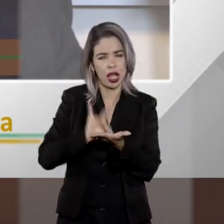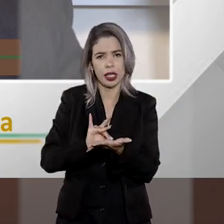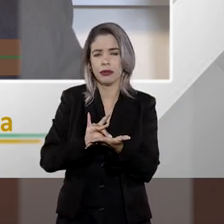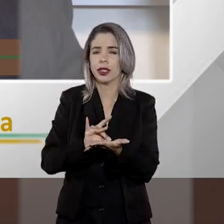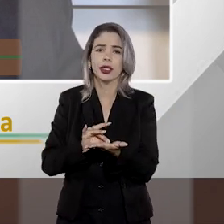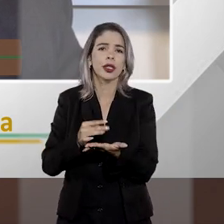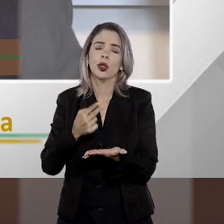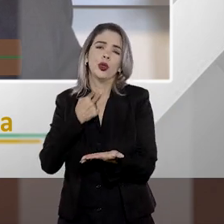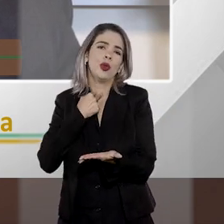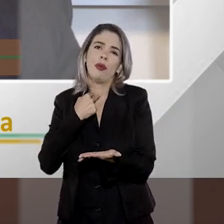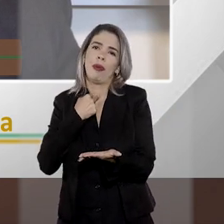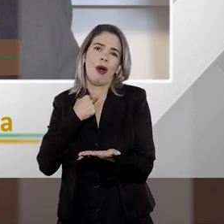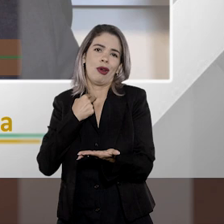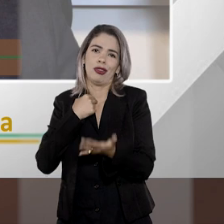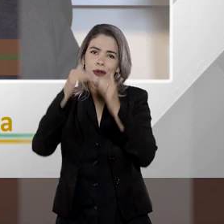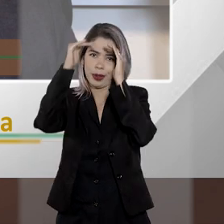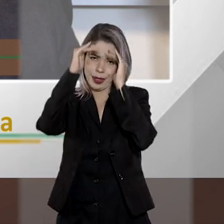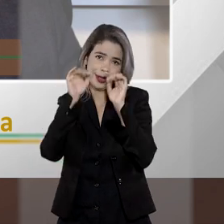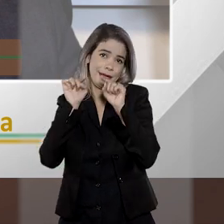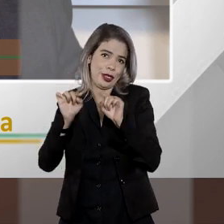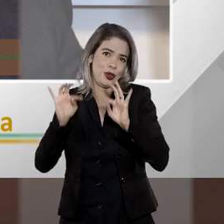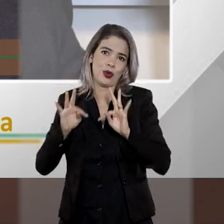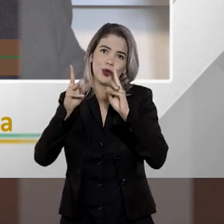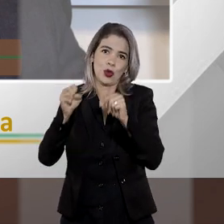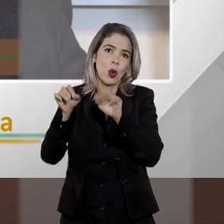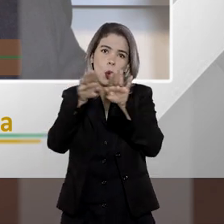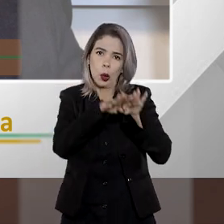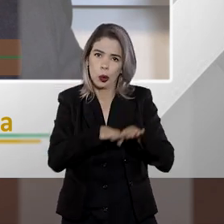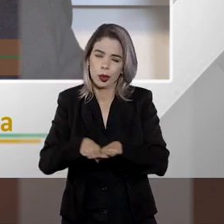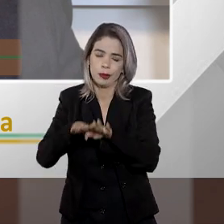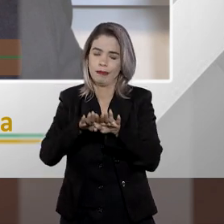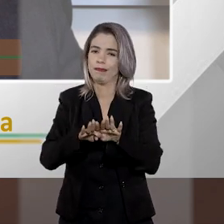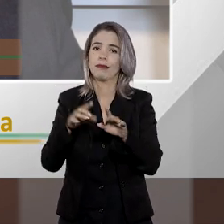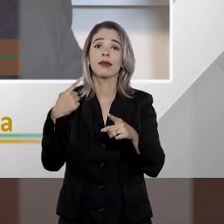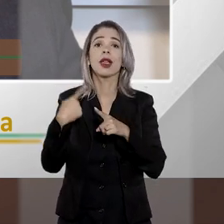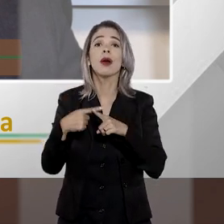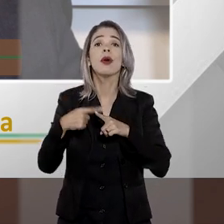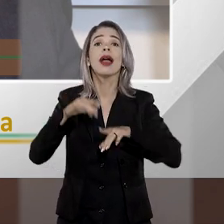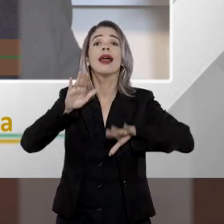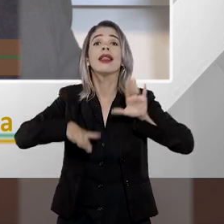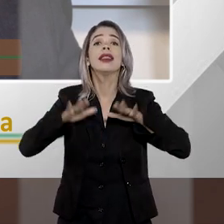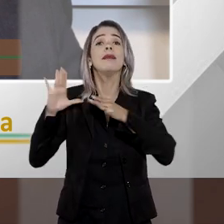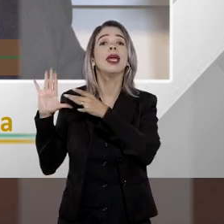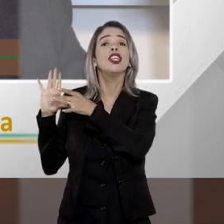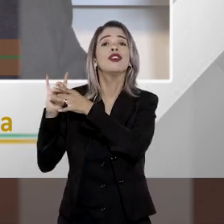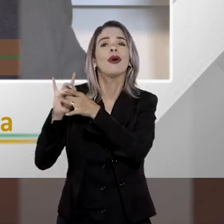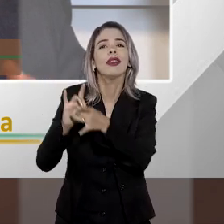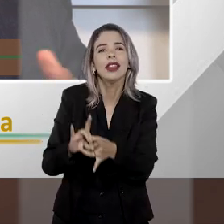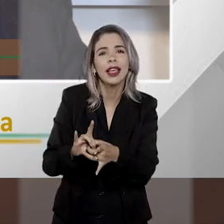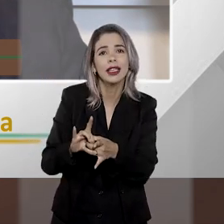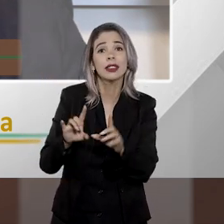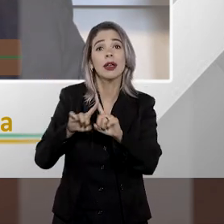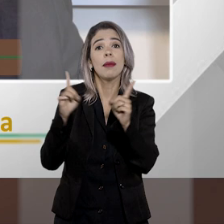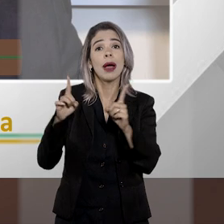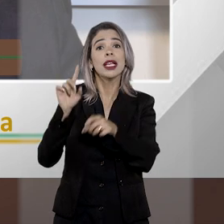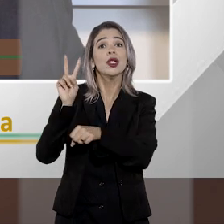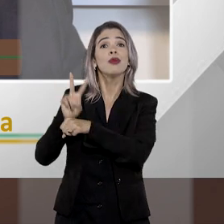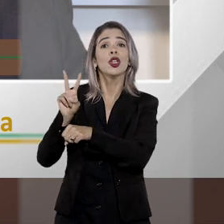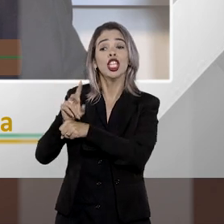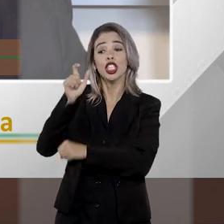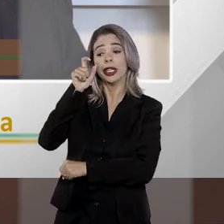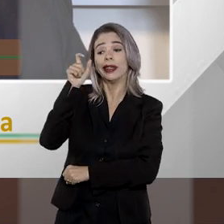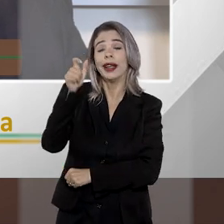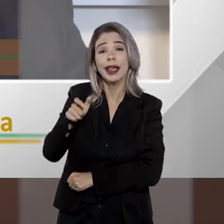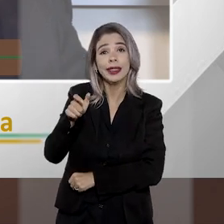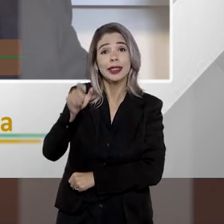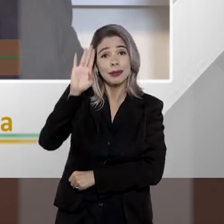impossibilitam o cumprimento desse direito. E isso nesse contexto porque justamente o que se quer proteger é o interesse da criança, não o interesse